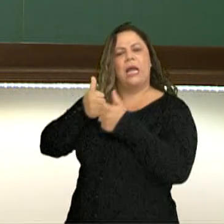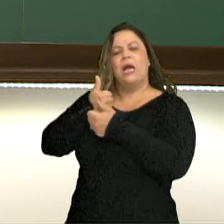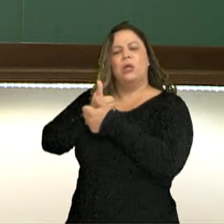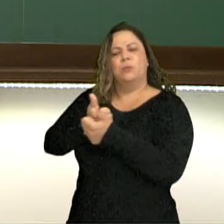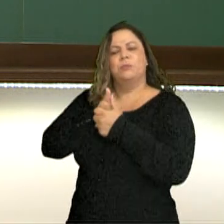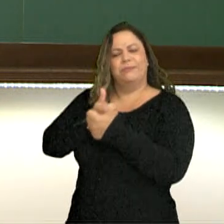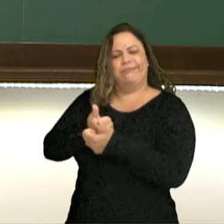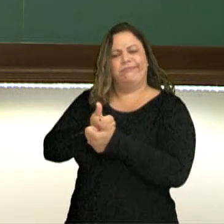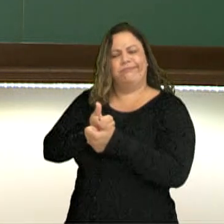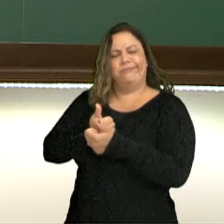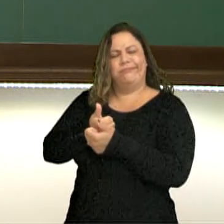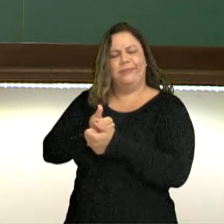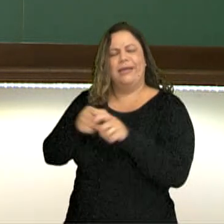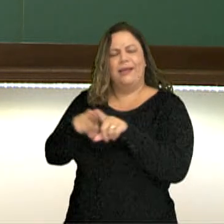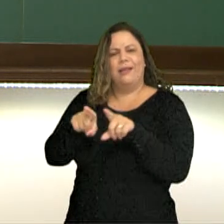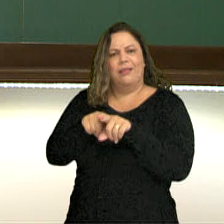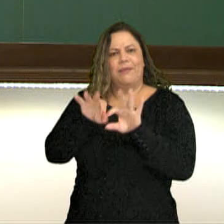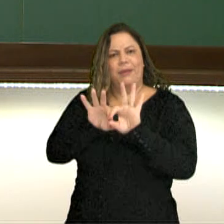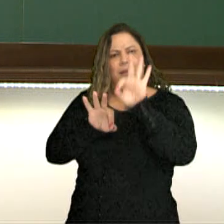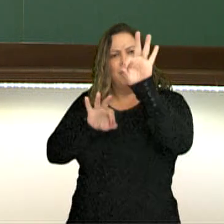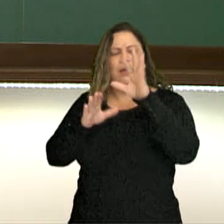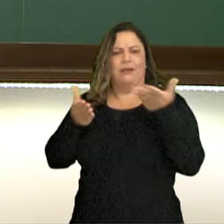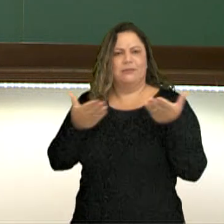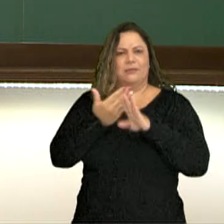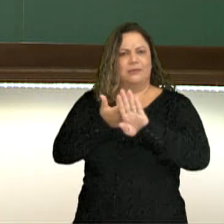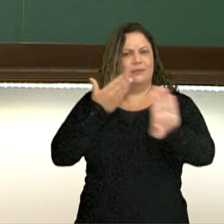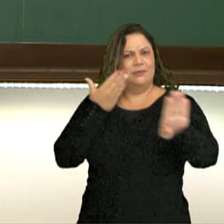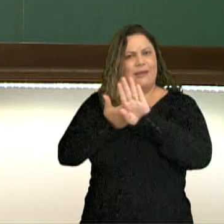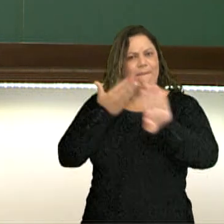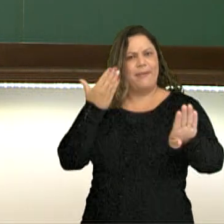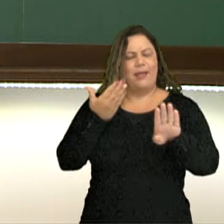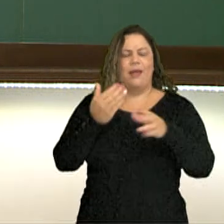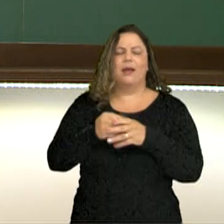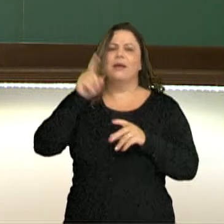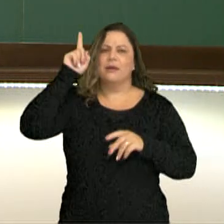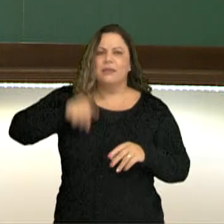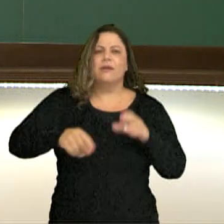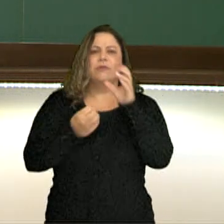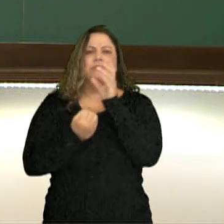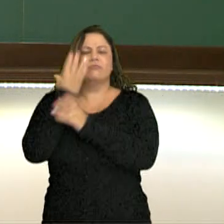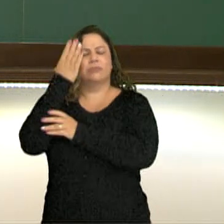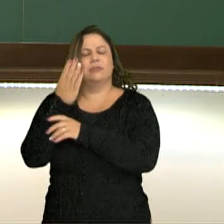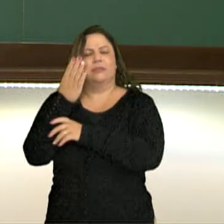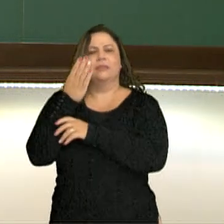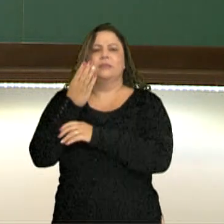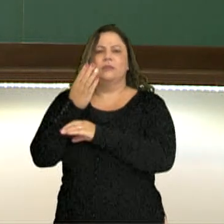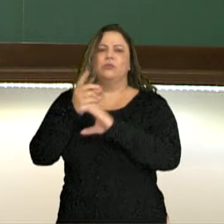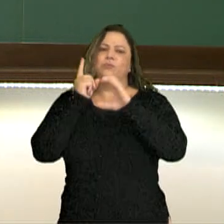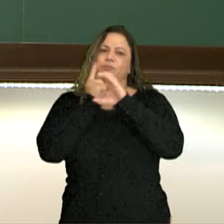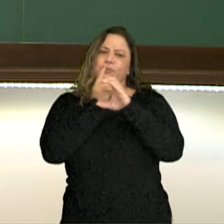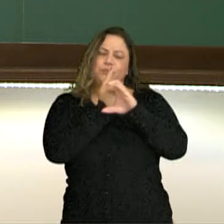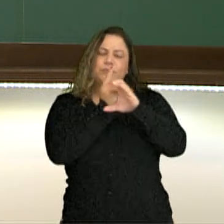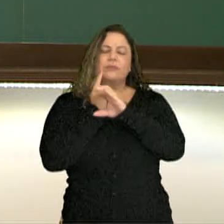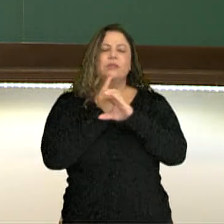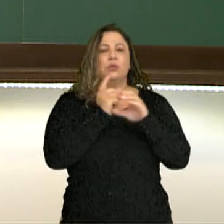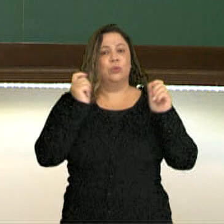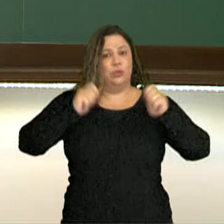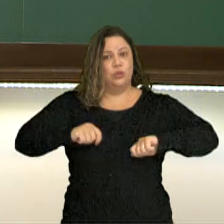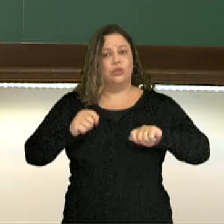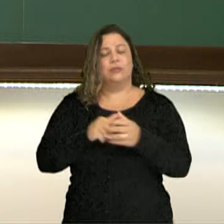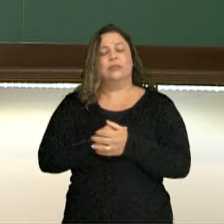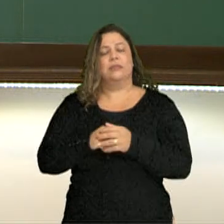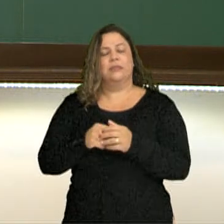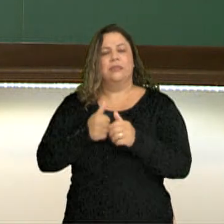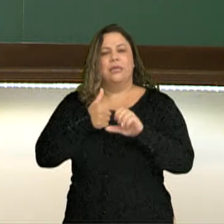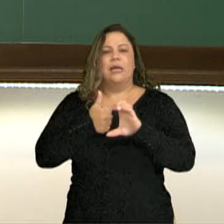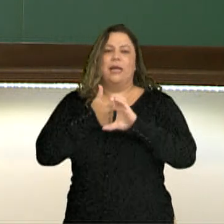os distancia? Tem a ver com a ascensão do cristianismo, que eu expliquei para vocês, mas a figura do